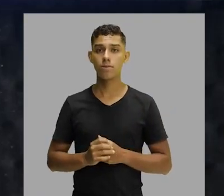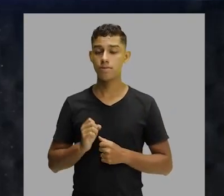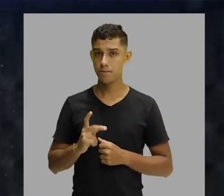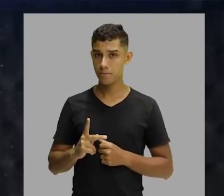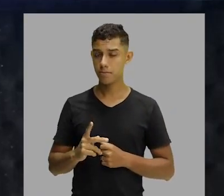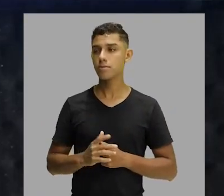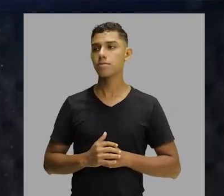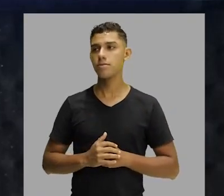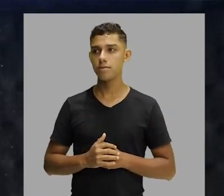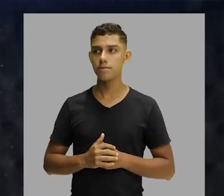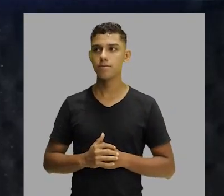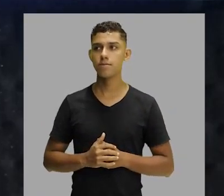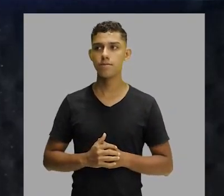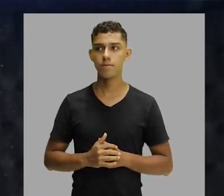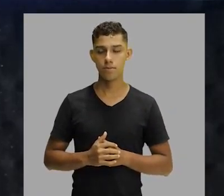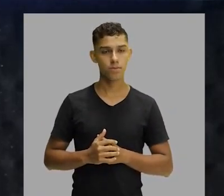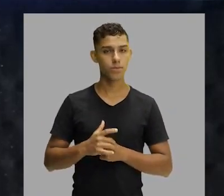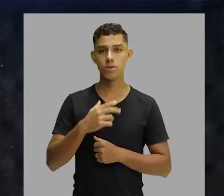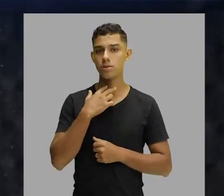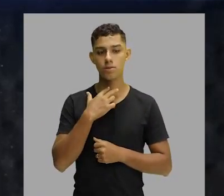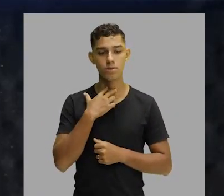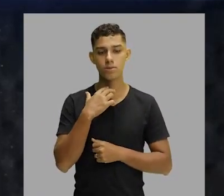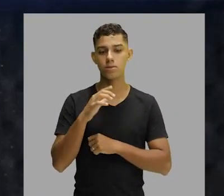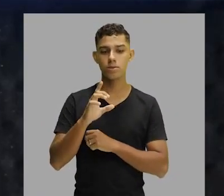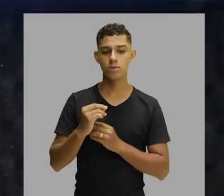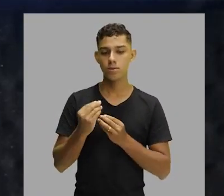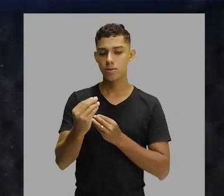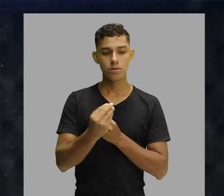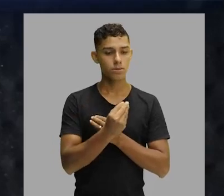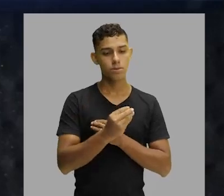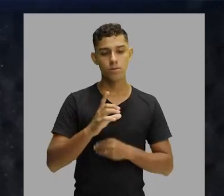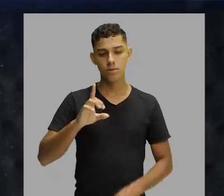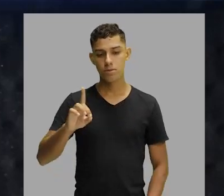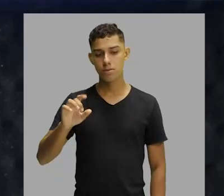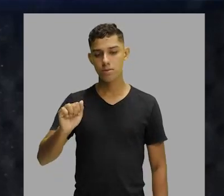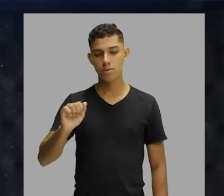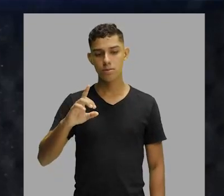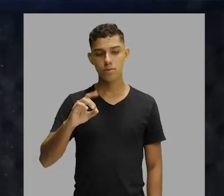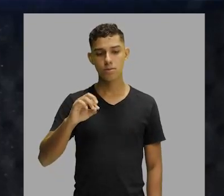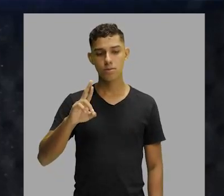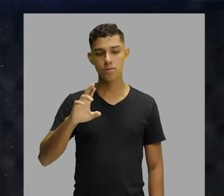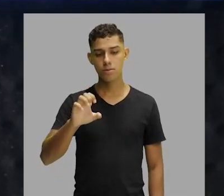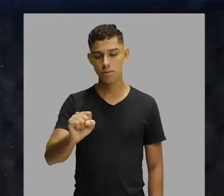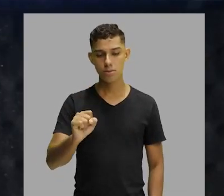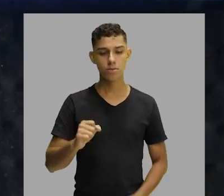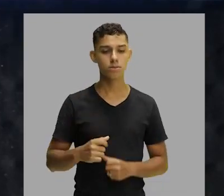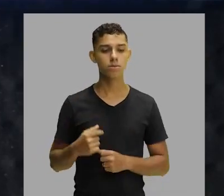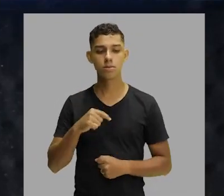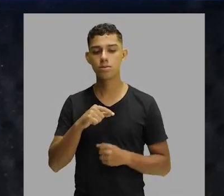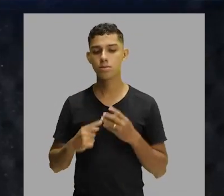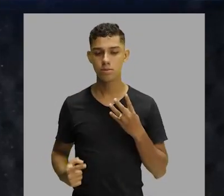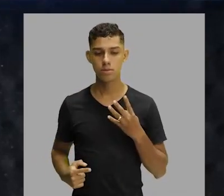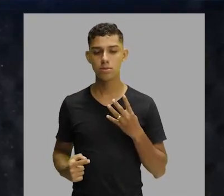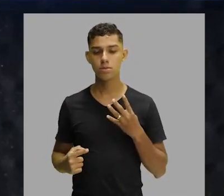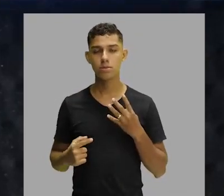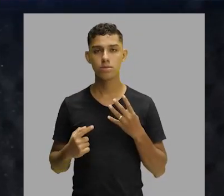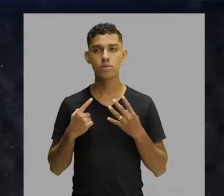ok? Não pode ser doador porque são 4. Se ele